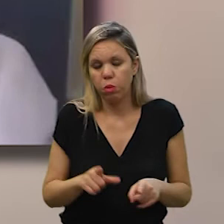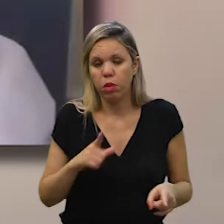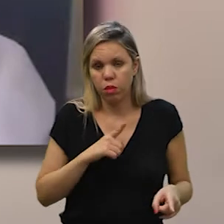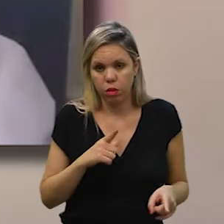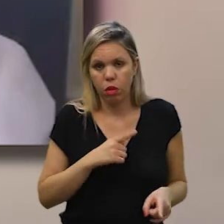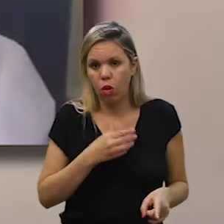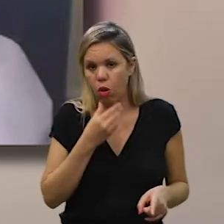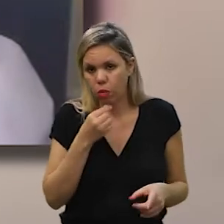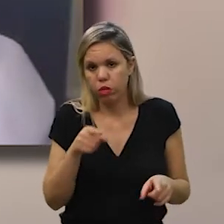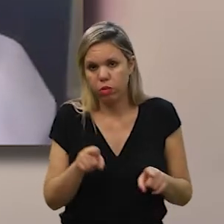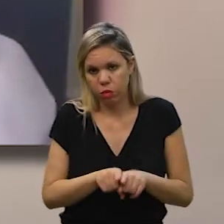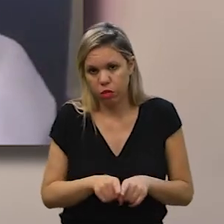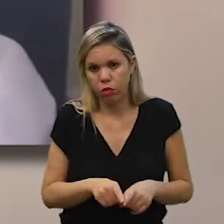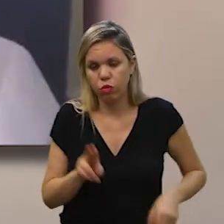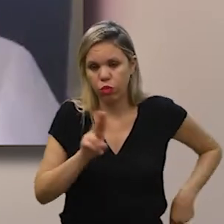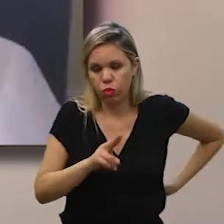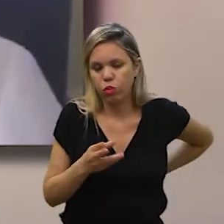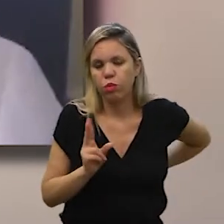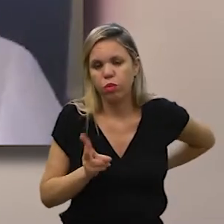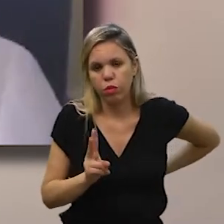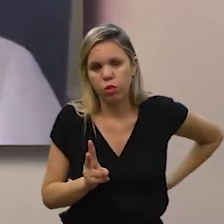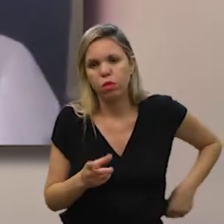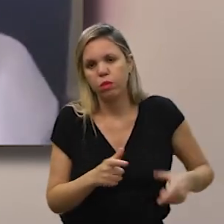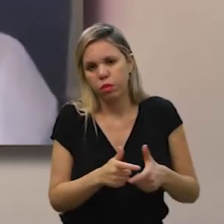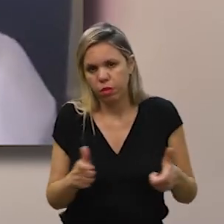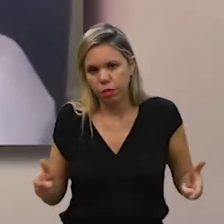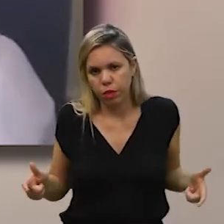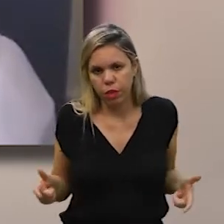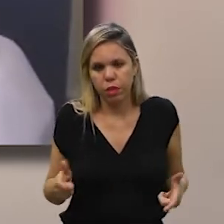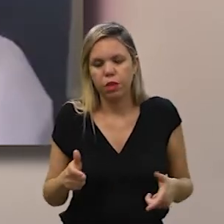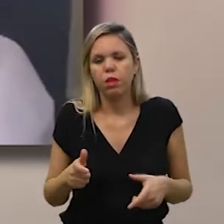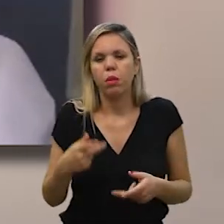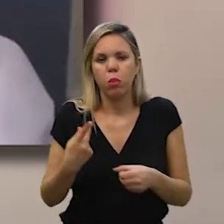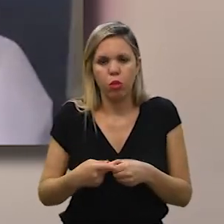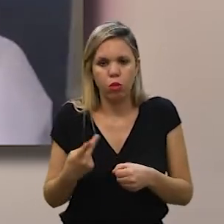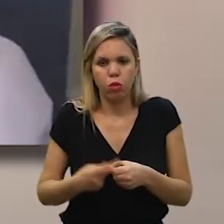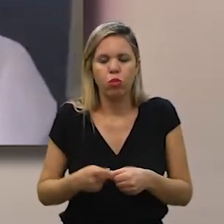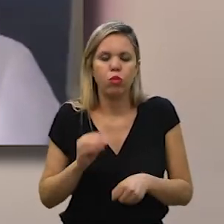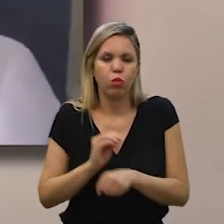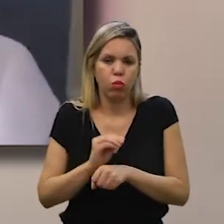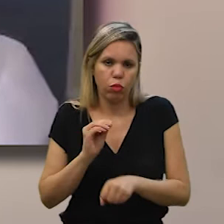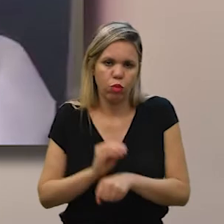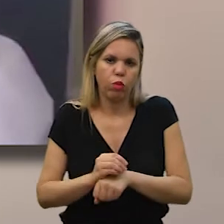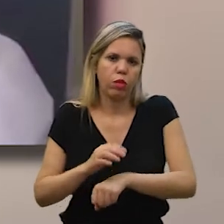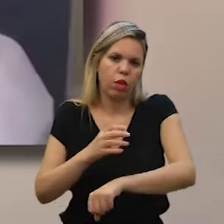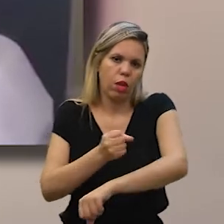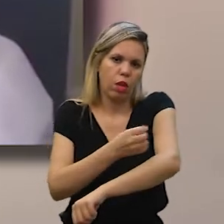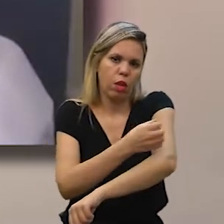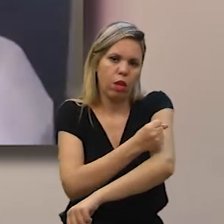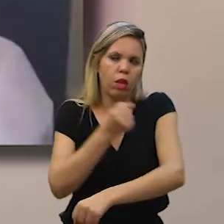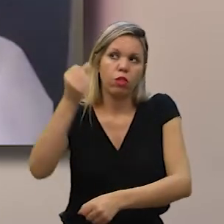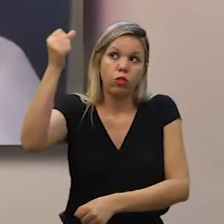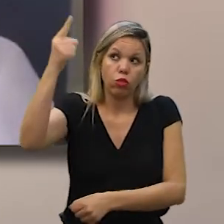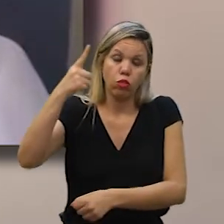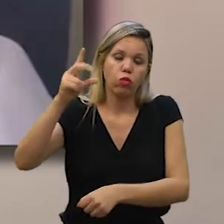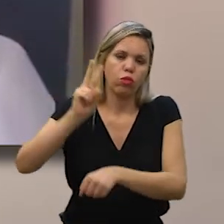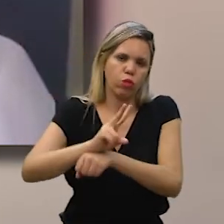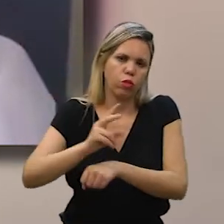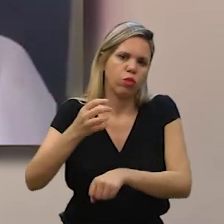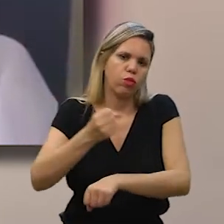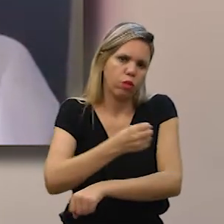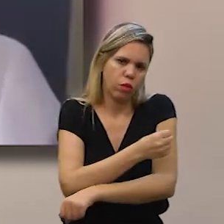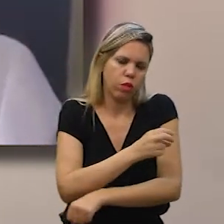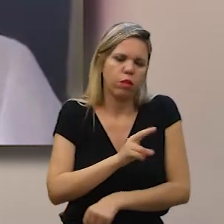também. Hoje em dia, os homens também estão usando cada vez mais produtos de cuidados da pele, né? Filtro solar,